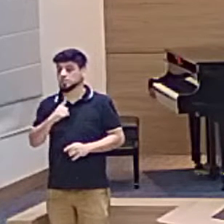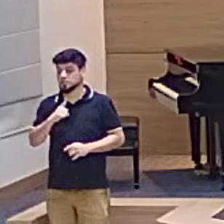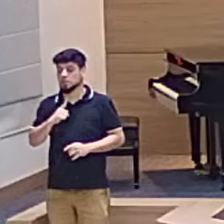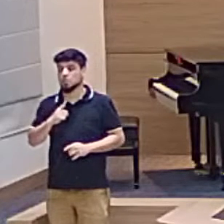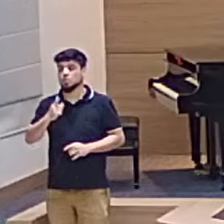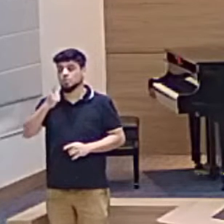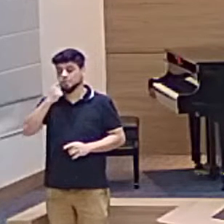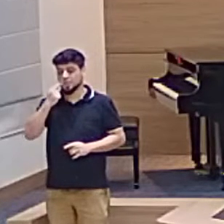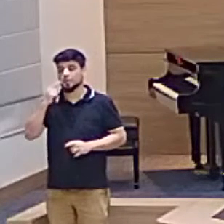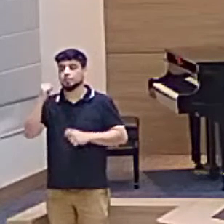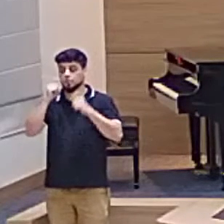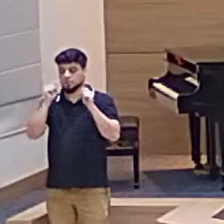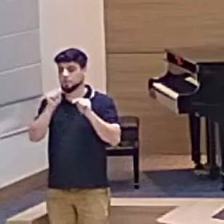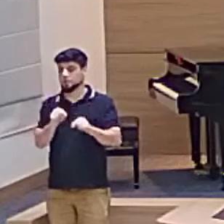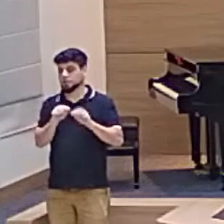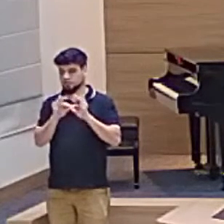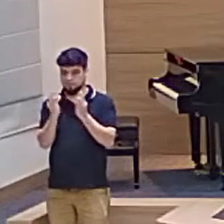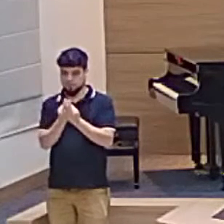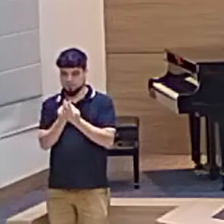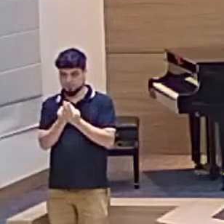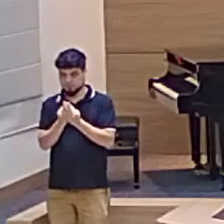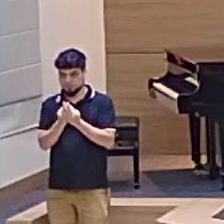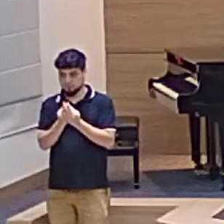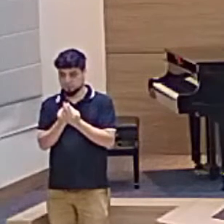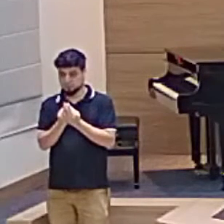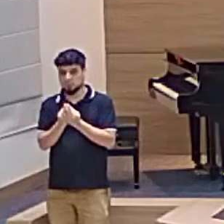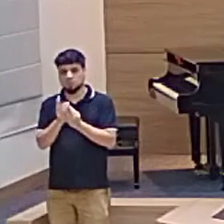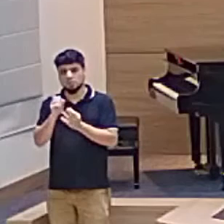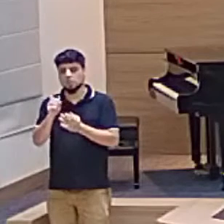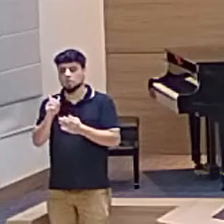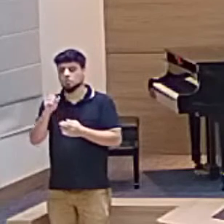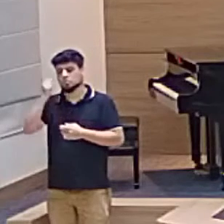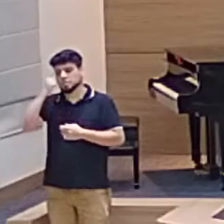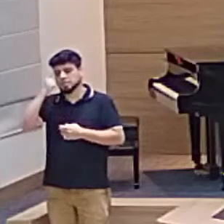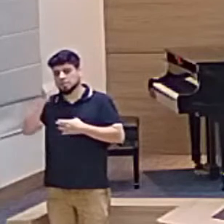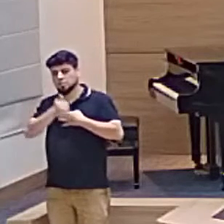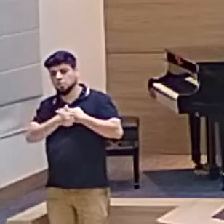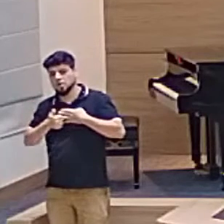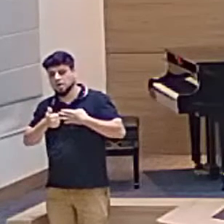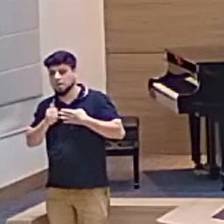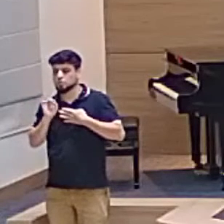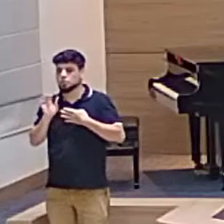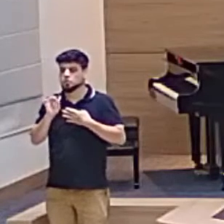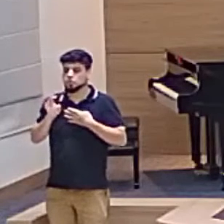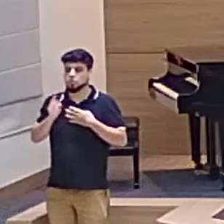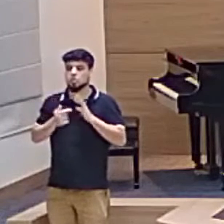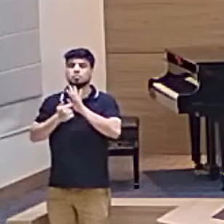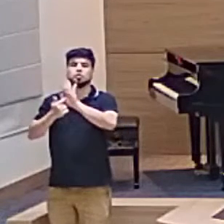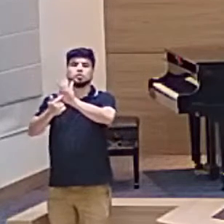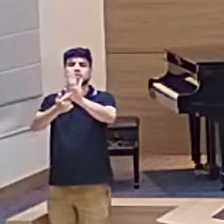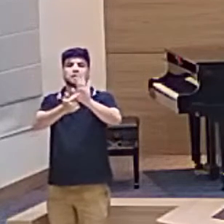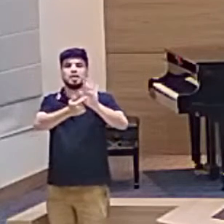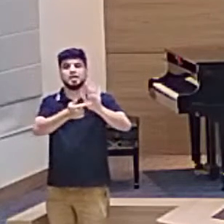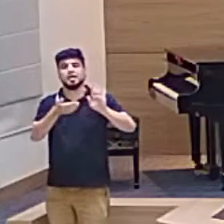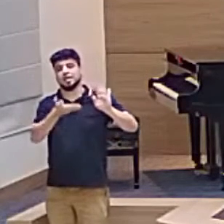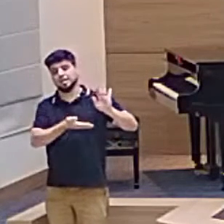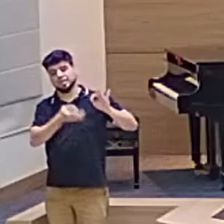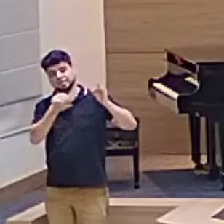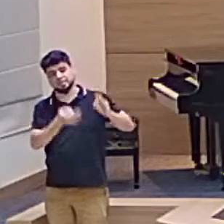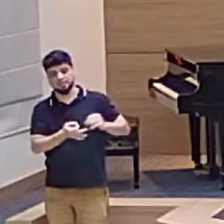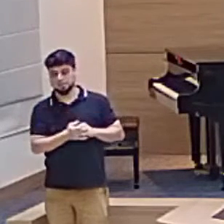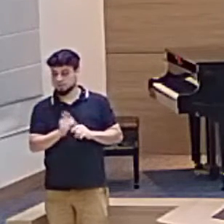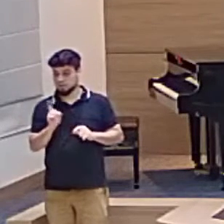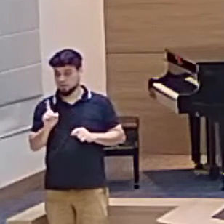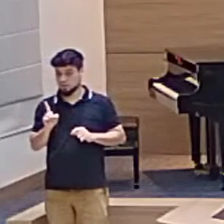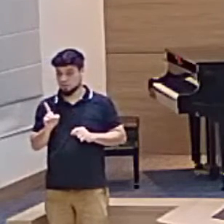sua família mas sobretudo não a questão moral esteriotipada para fora é mais uma questão